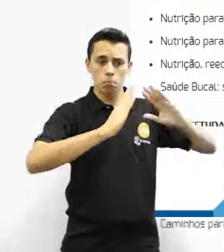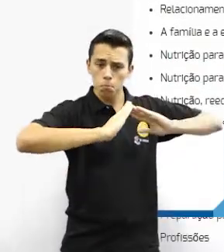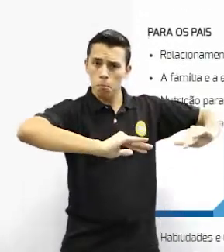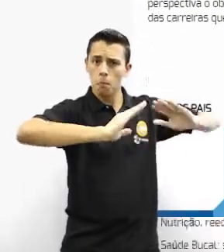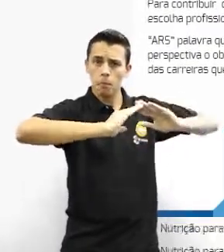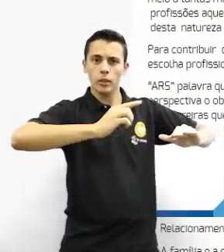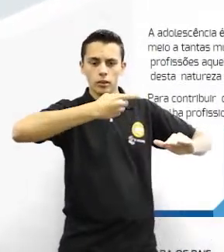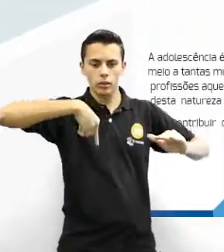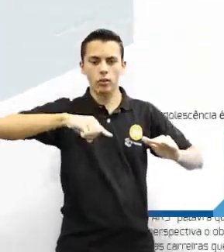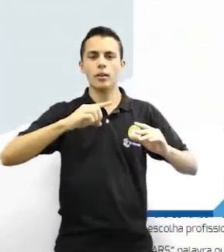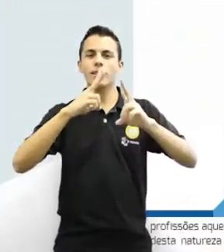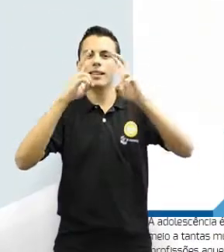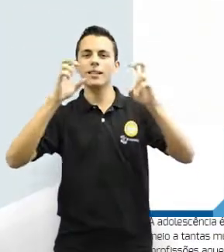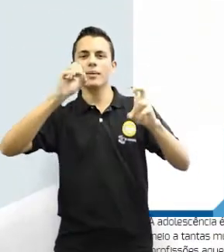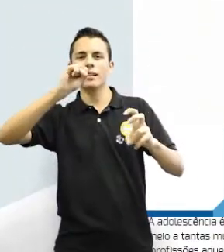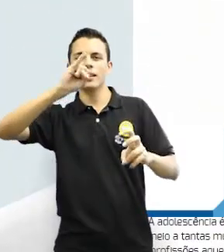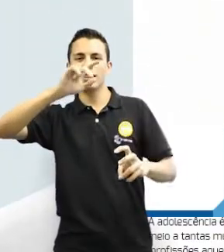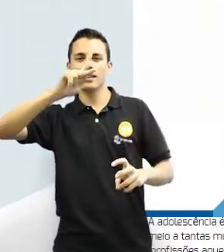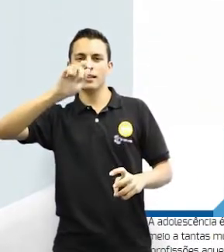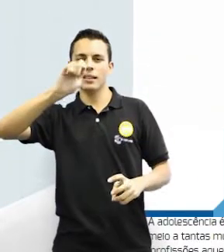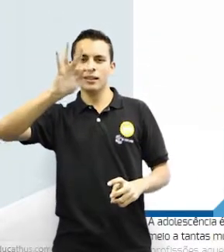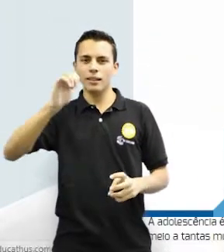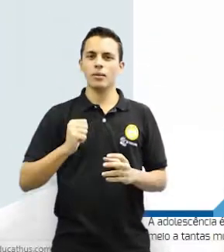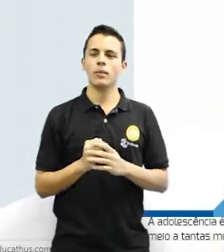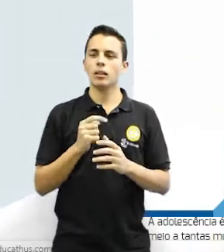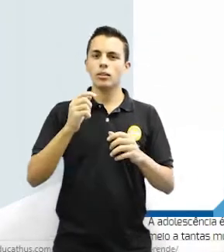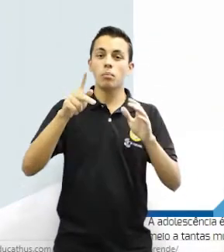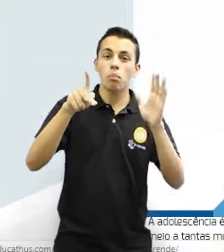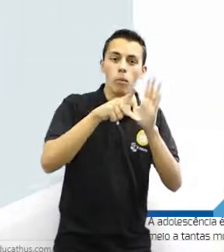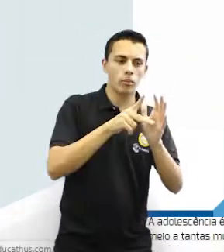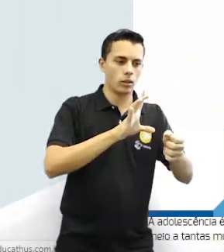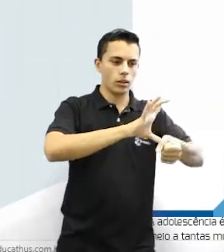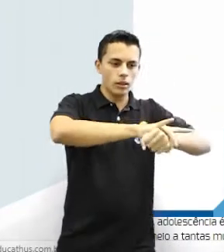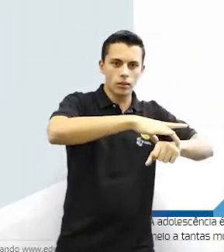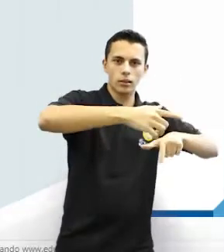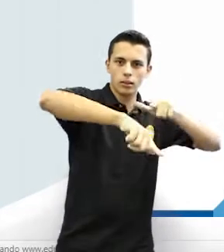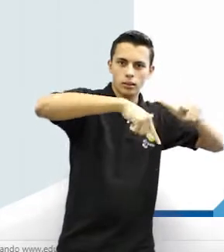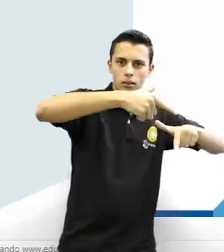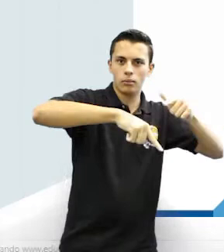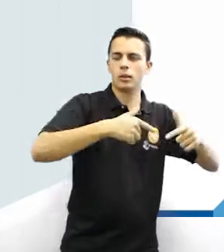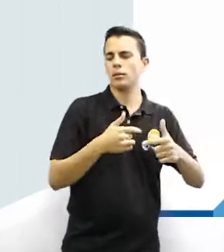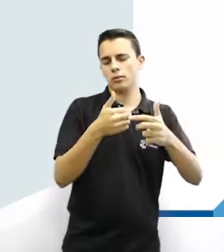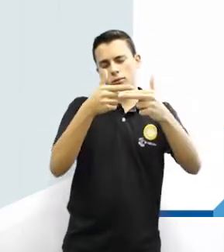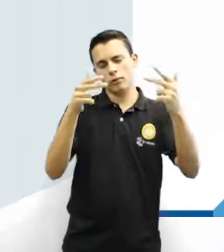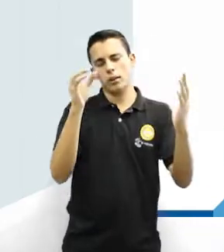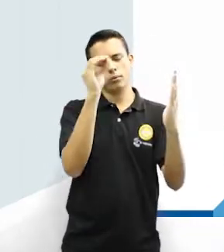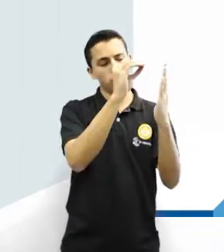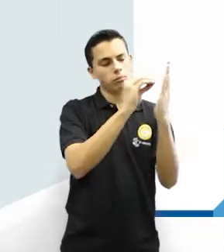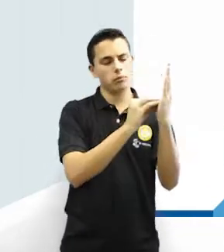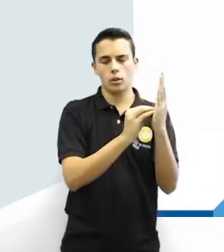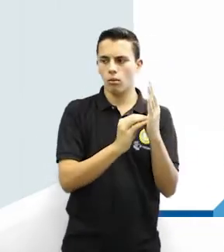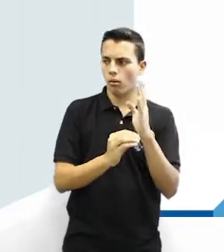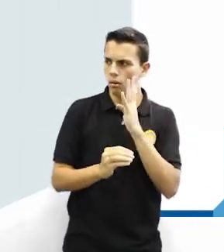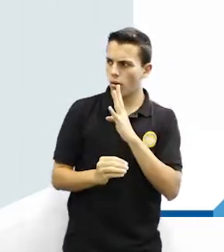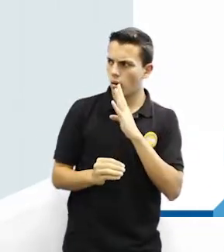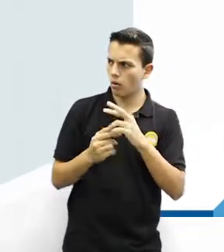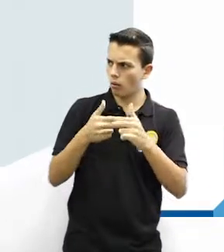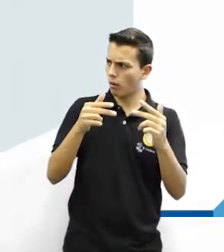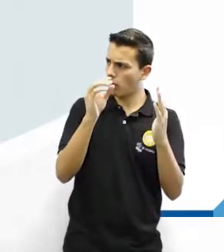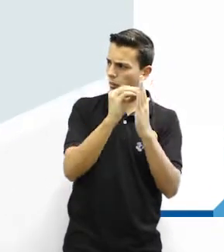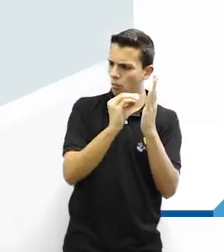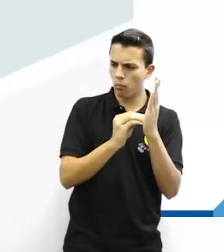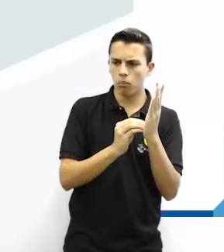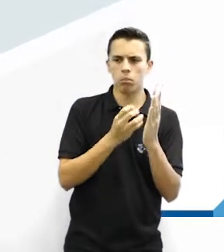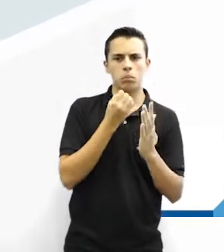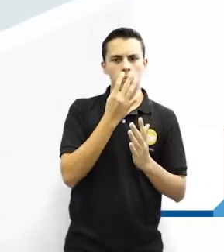acabaram entrando no nosso mix, né? Nossa, mas tem muita coisa no seu site. Olha só, gente. Vale a pena todo mundo